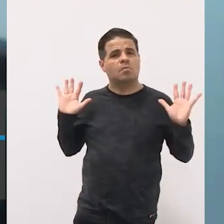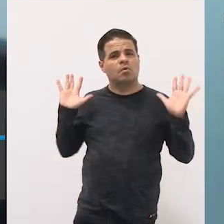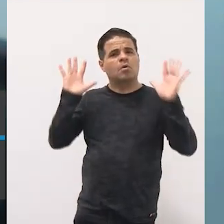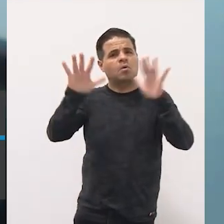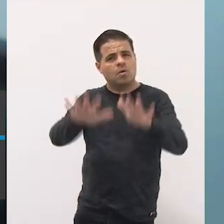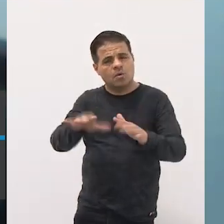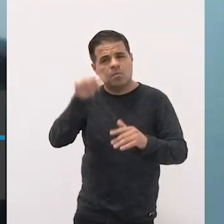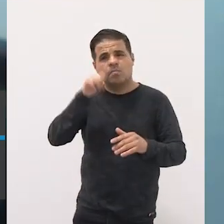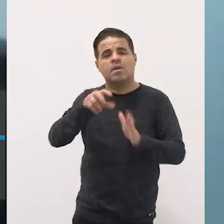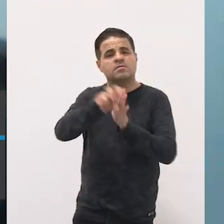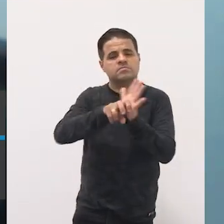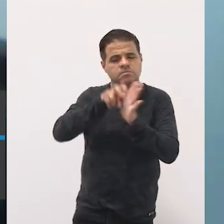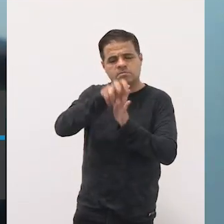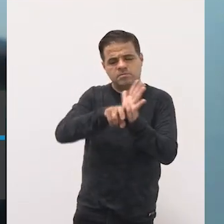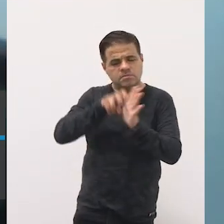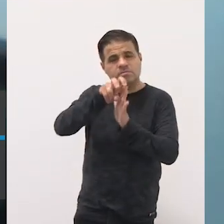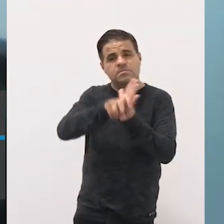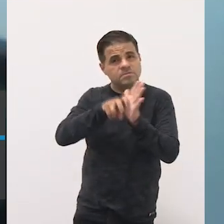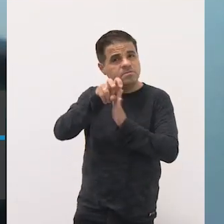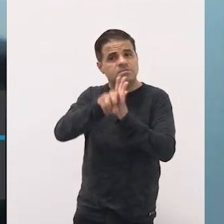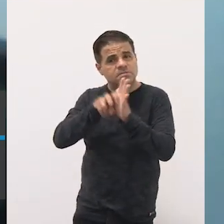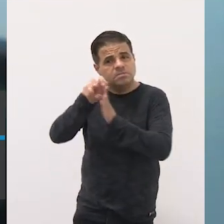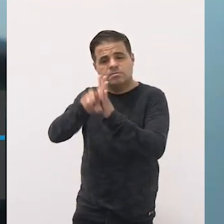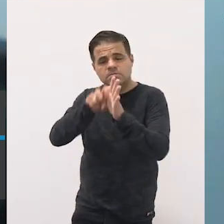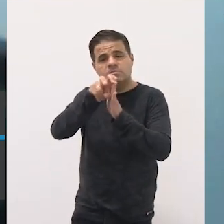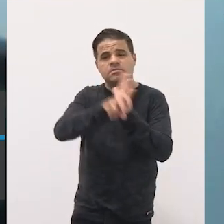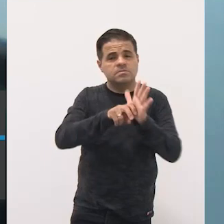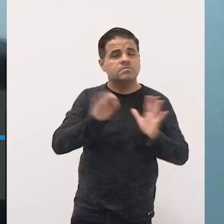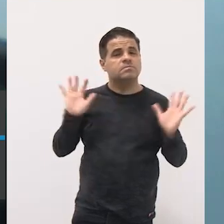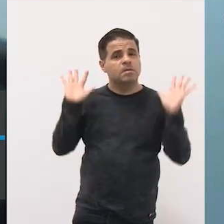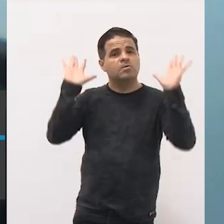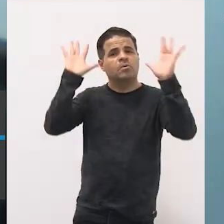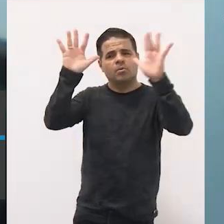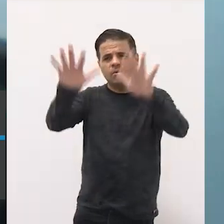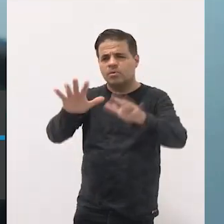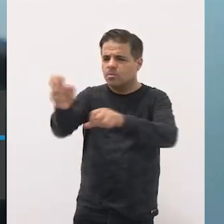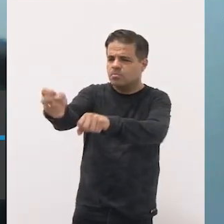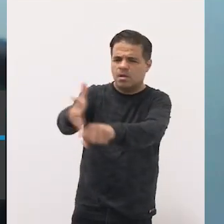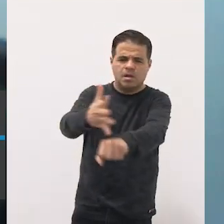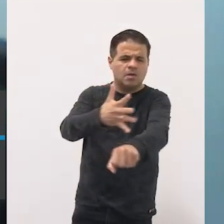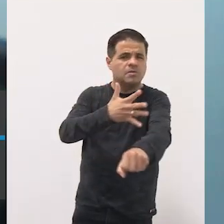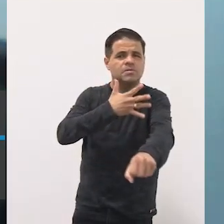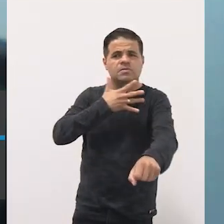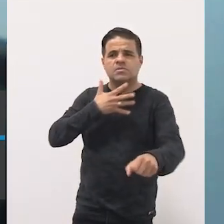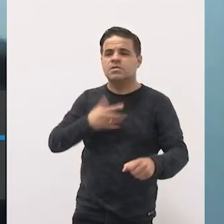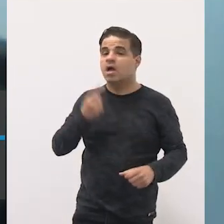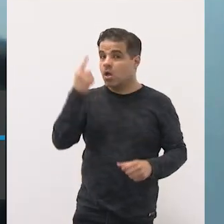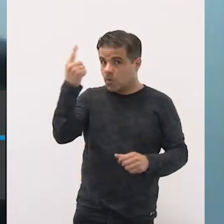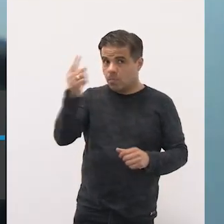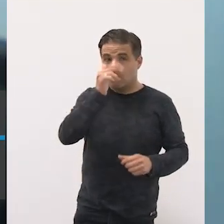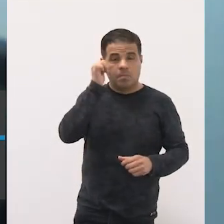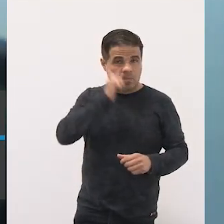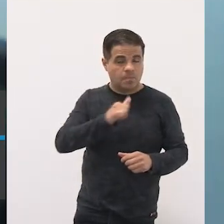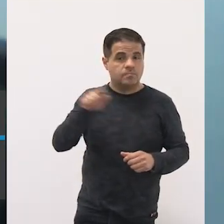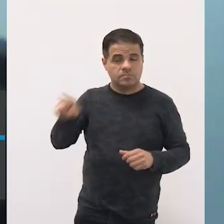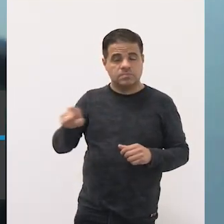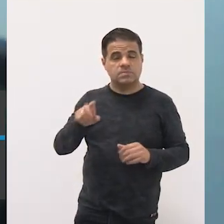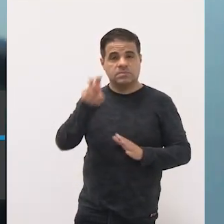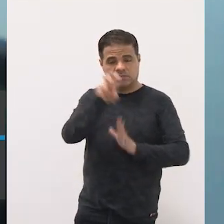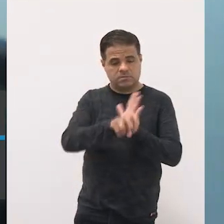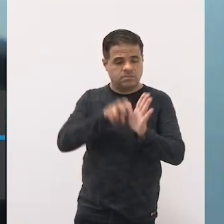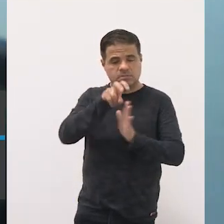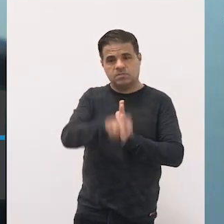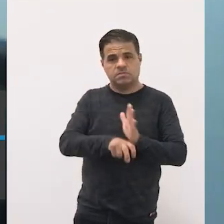mulheres cadeirantes, foram mulheres cadeirantes na fala. Foi muito emocionante. Aí uma